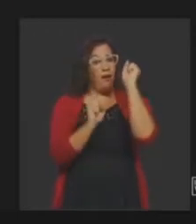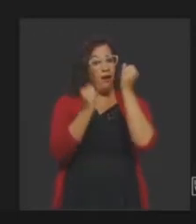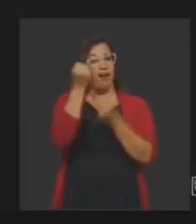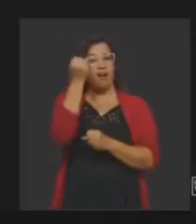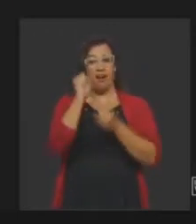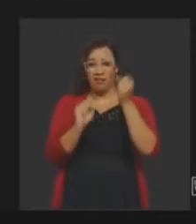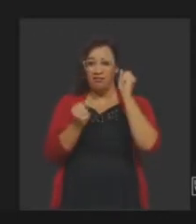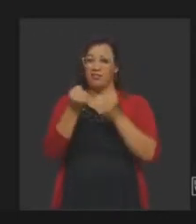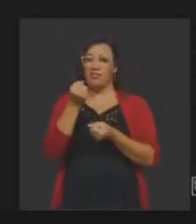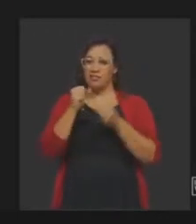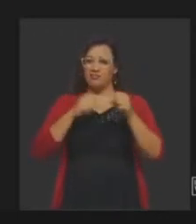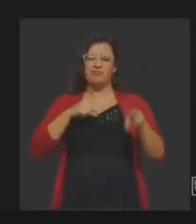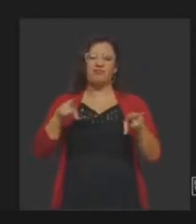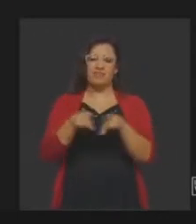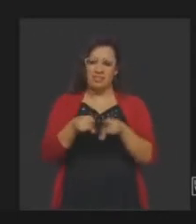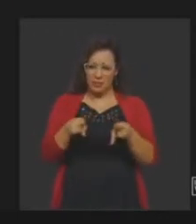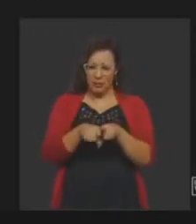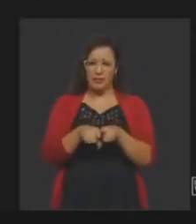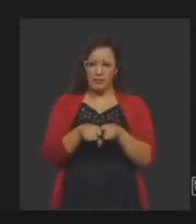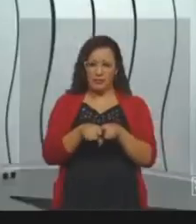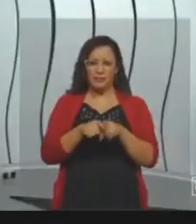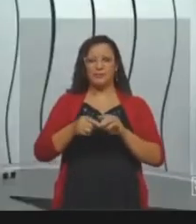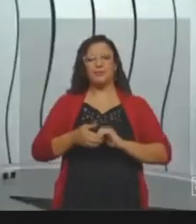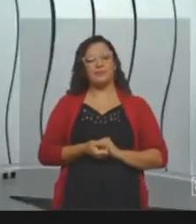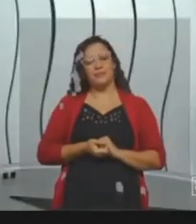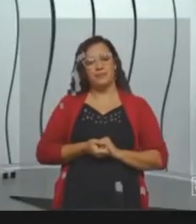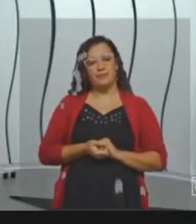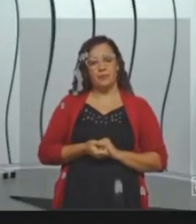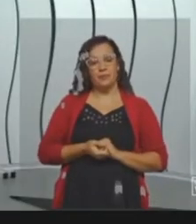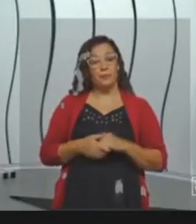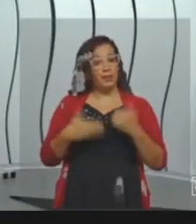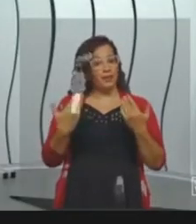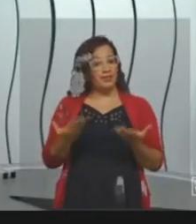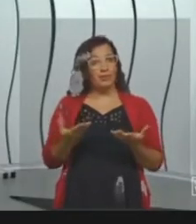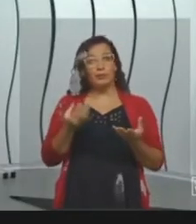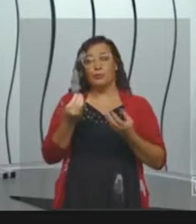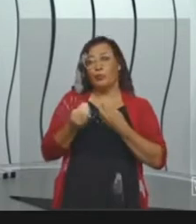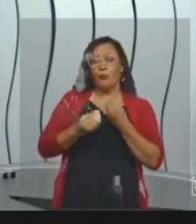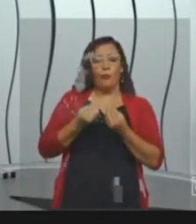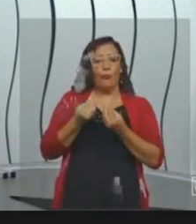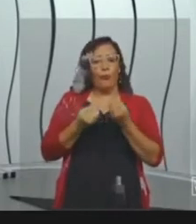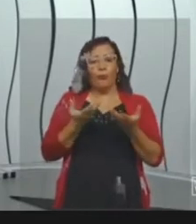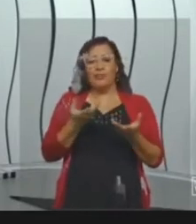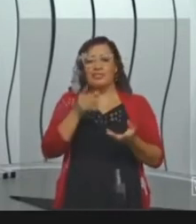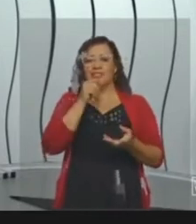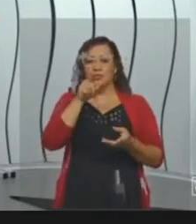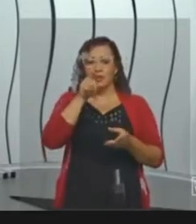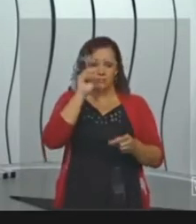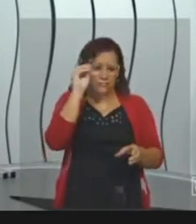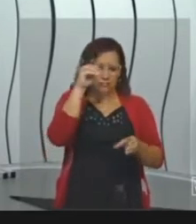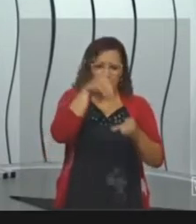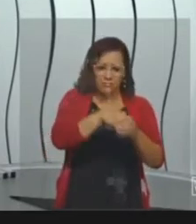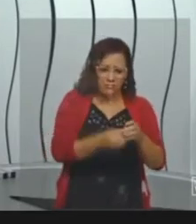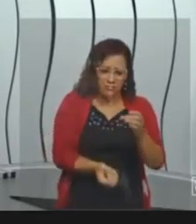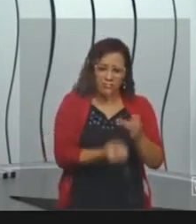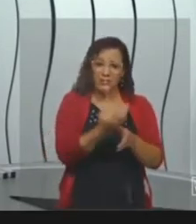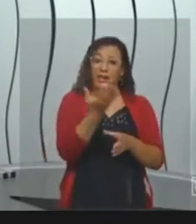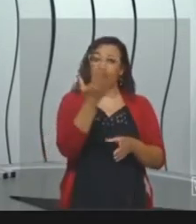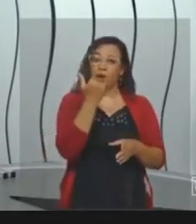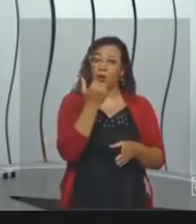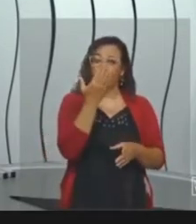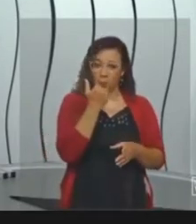de compostos sintéticos. Então não tem como você produzir alimento para